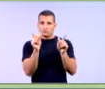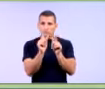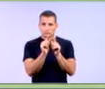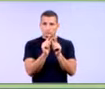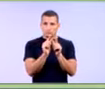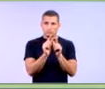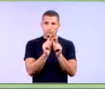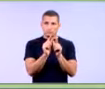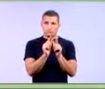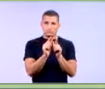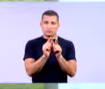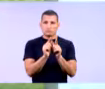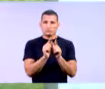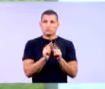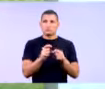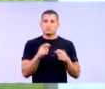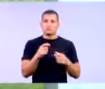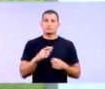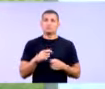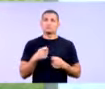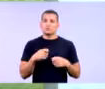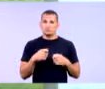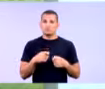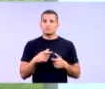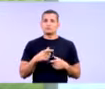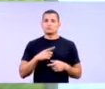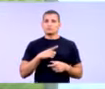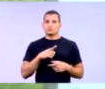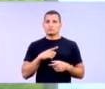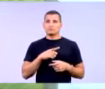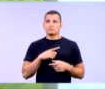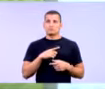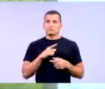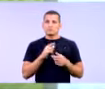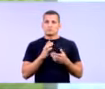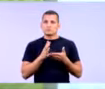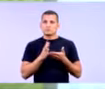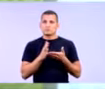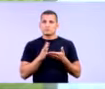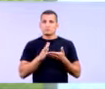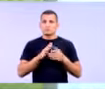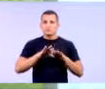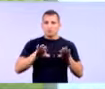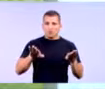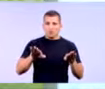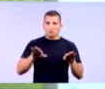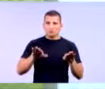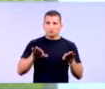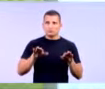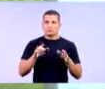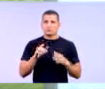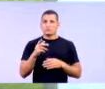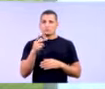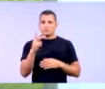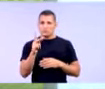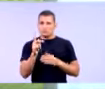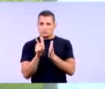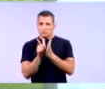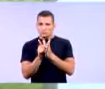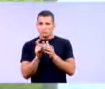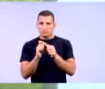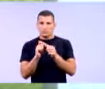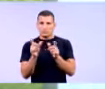é um elemento que tem que estar sozinho, em folha separado, e é um elemento conciso, né? Uma folha sozinha, você faz seu resumo, e